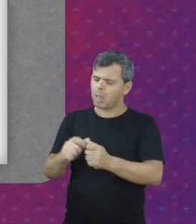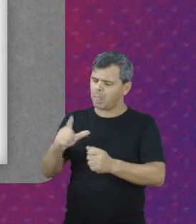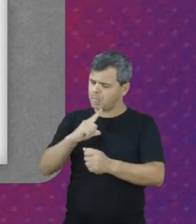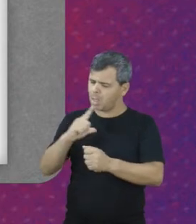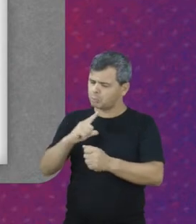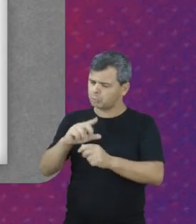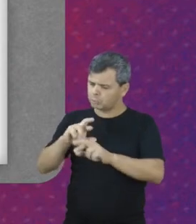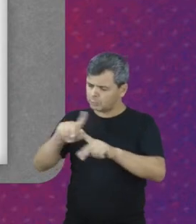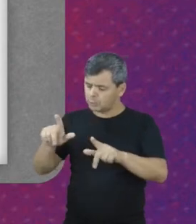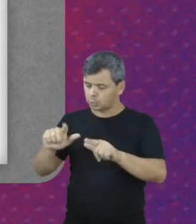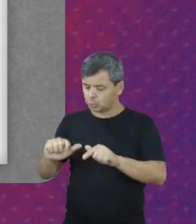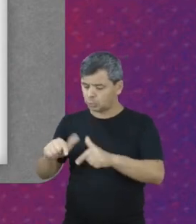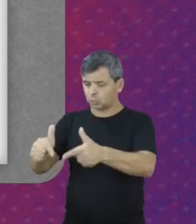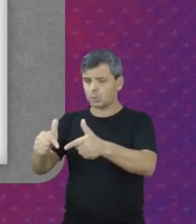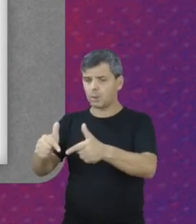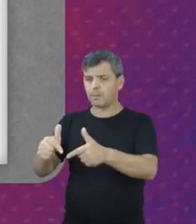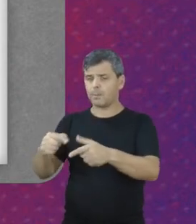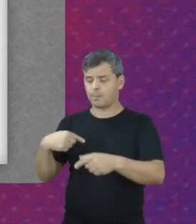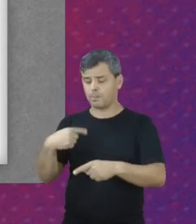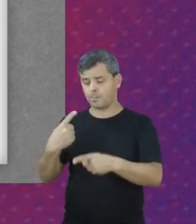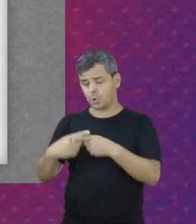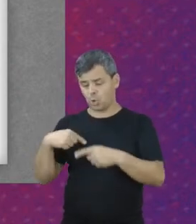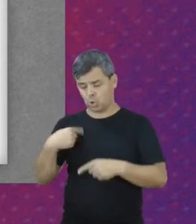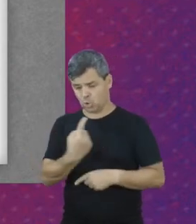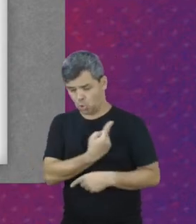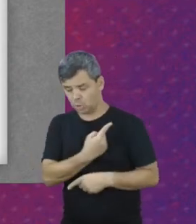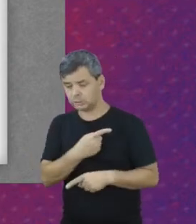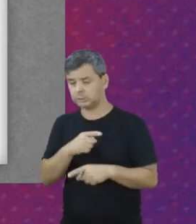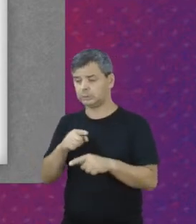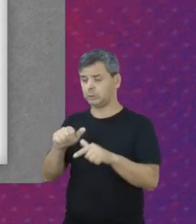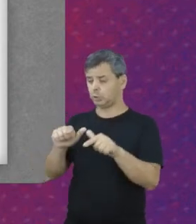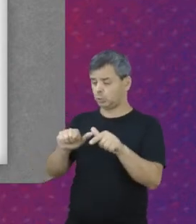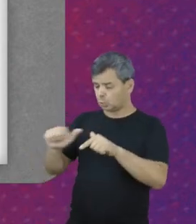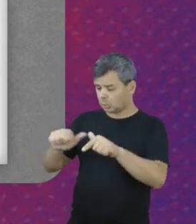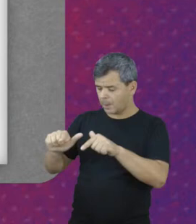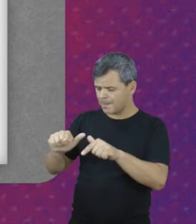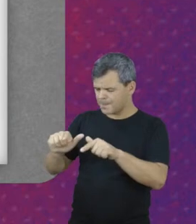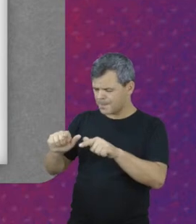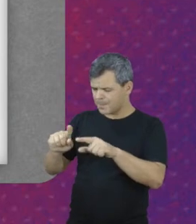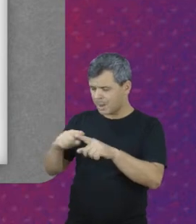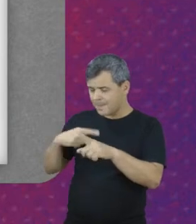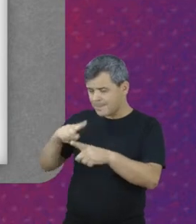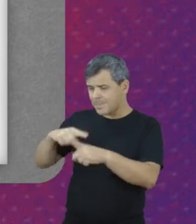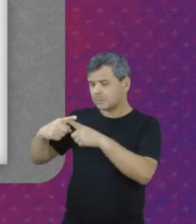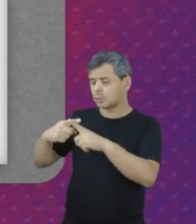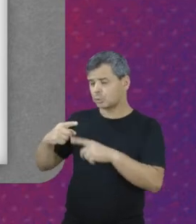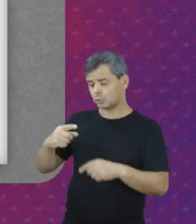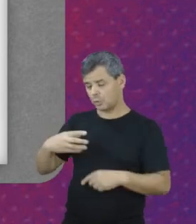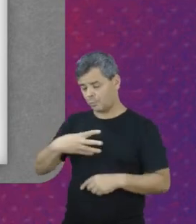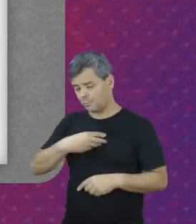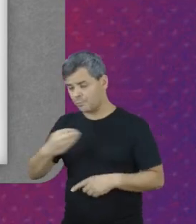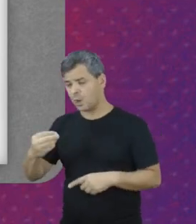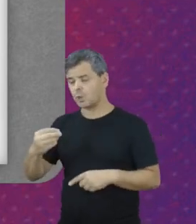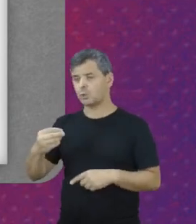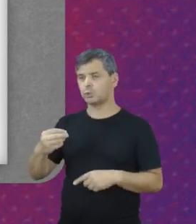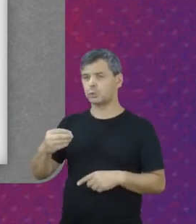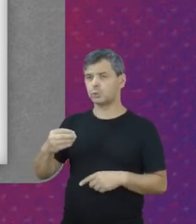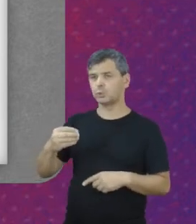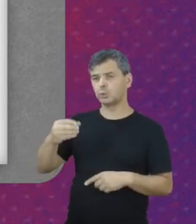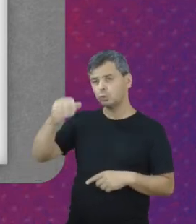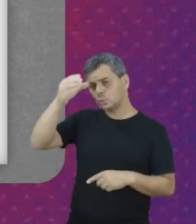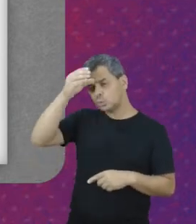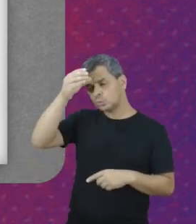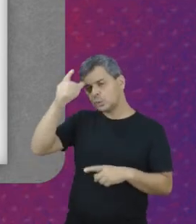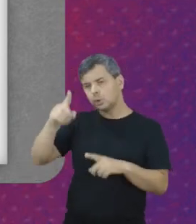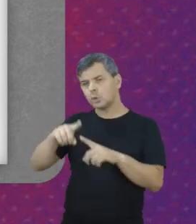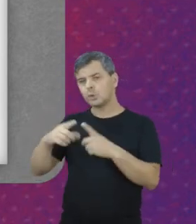comuns, porque lutamos, a maioria de nós também com os nossos filhos, com os nossos sobrinhos, com os nossos netos, e essa